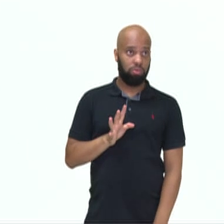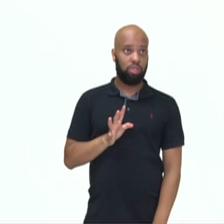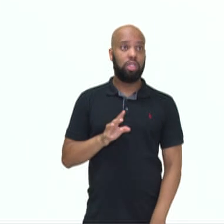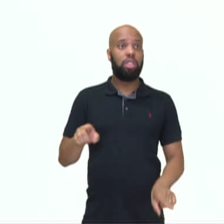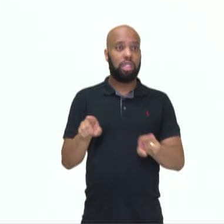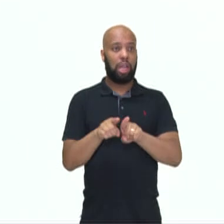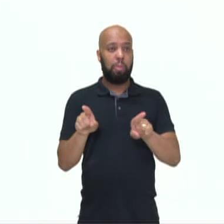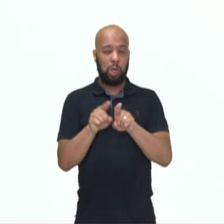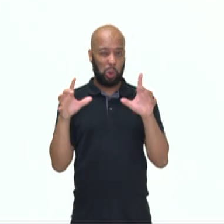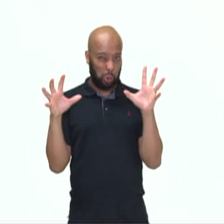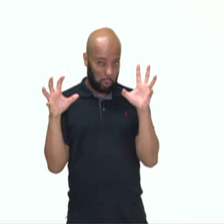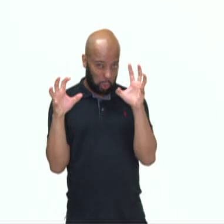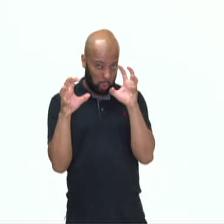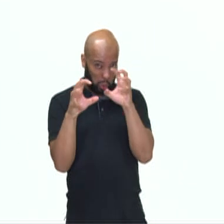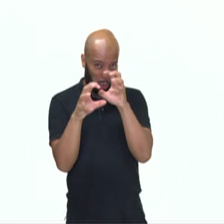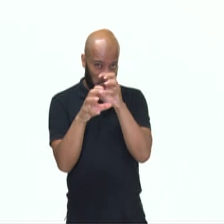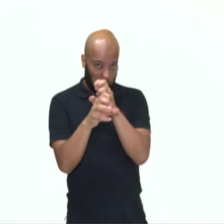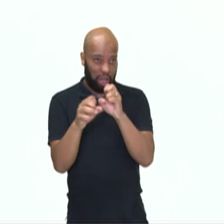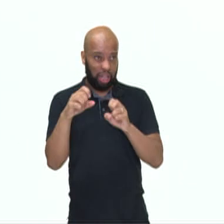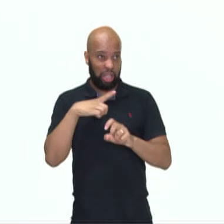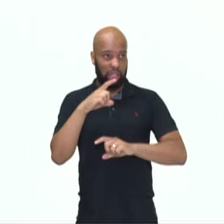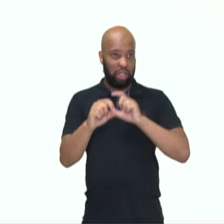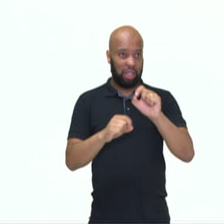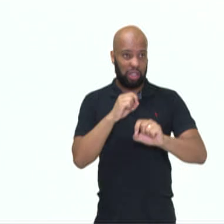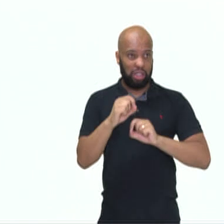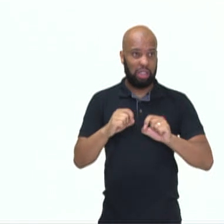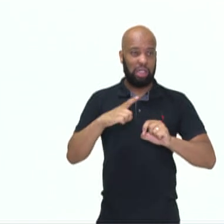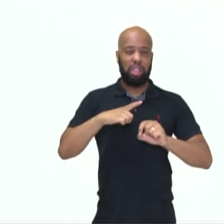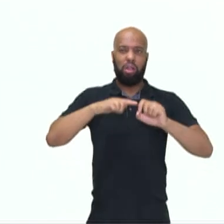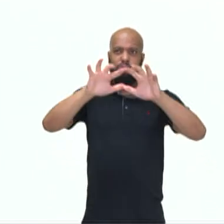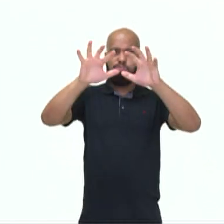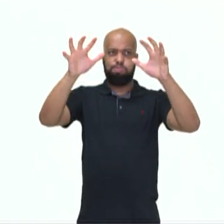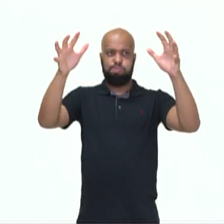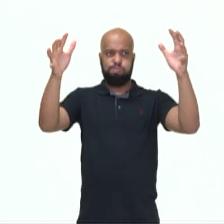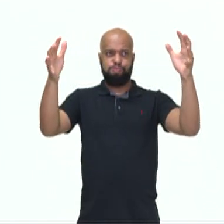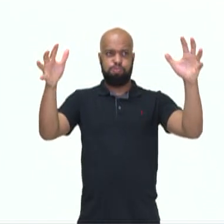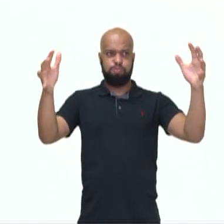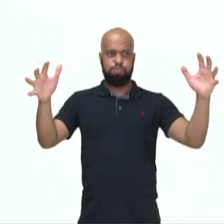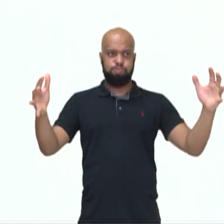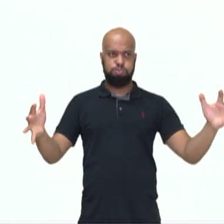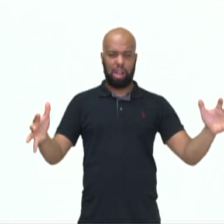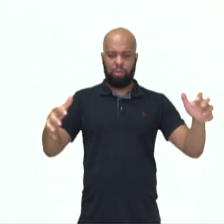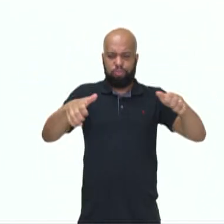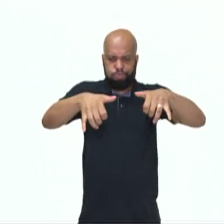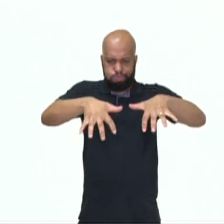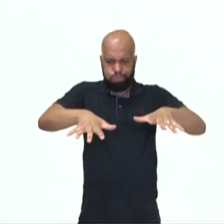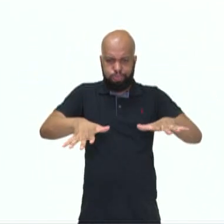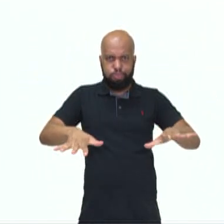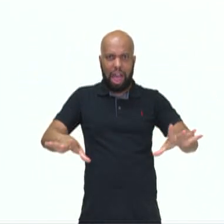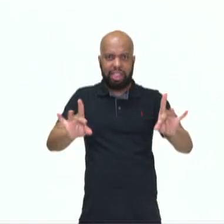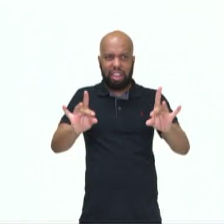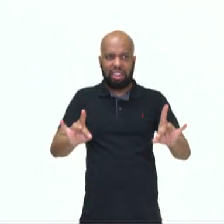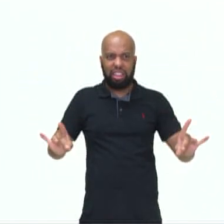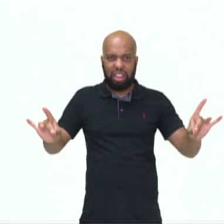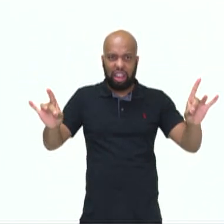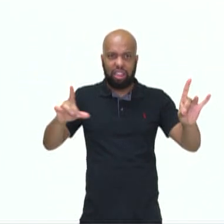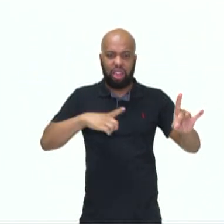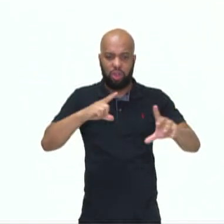e escuro que escorre dos amontoados que contaminam o